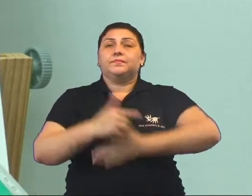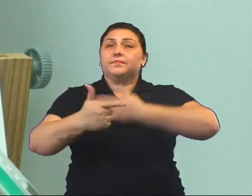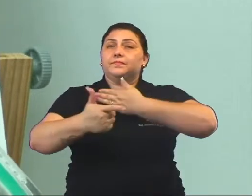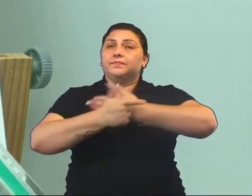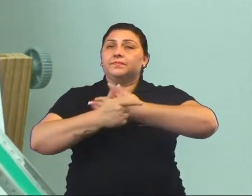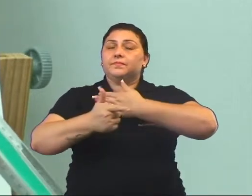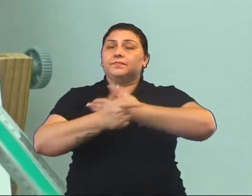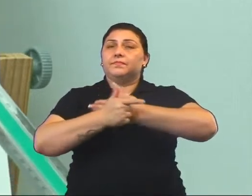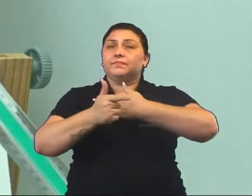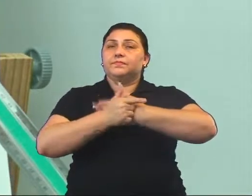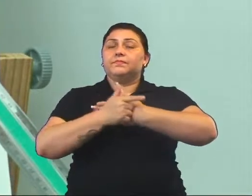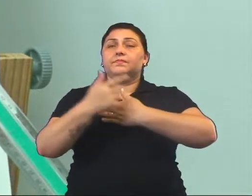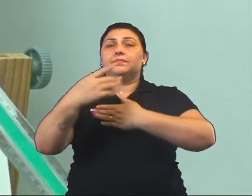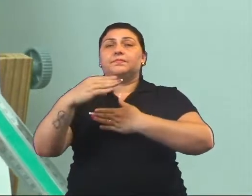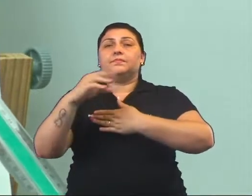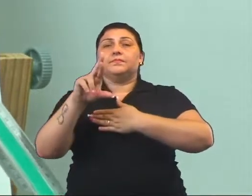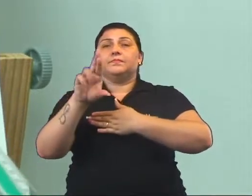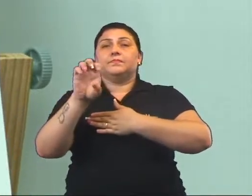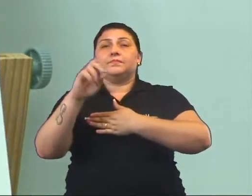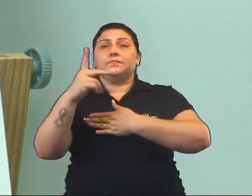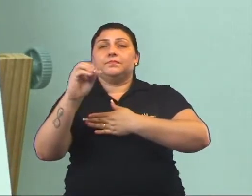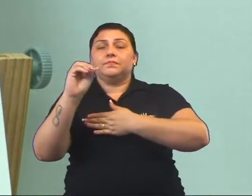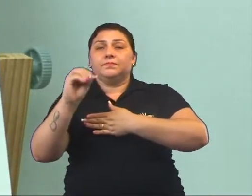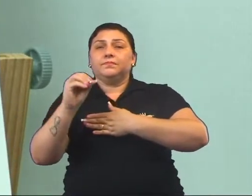Folhas de papel crepom coloridas.